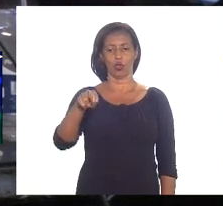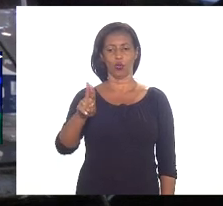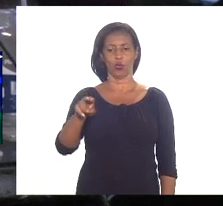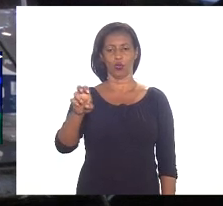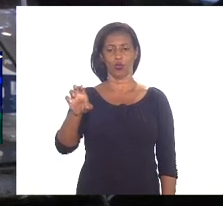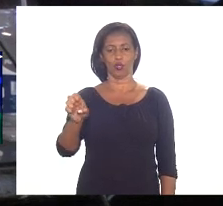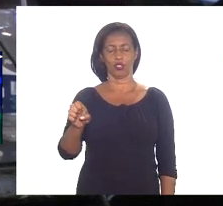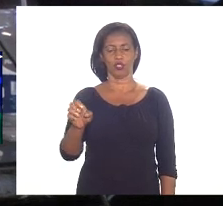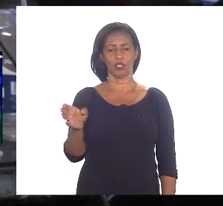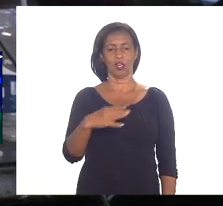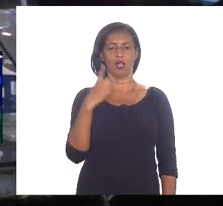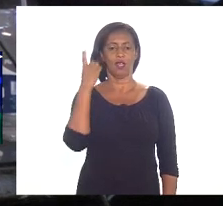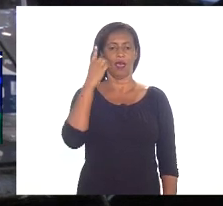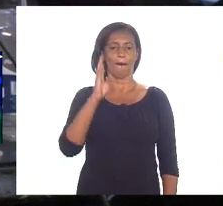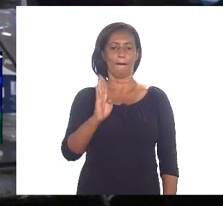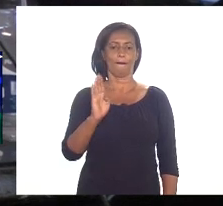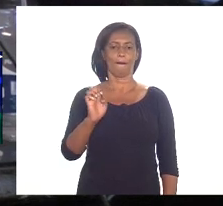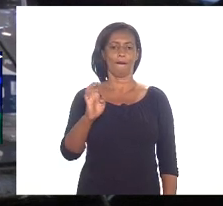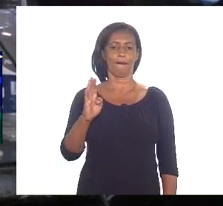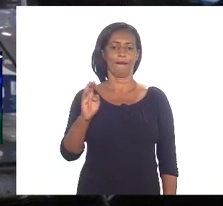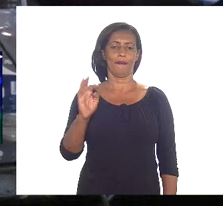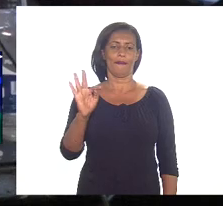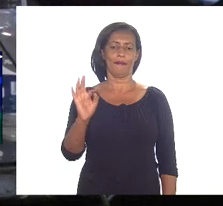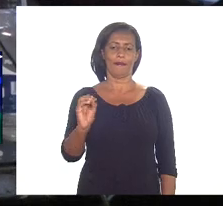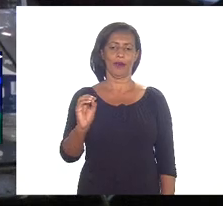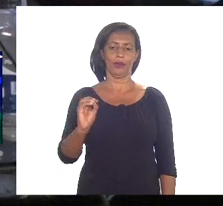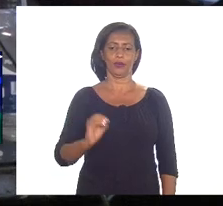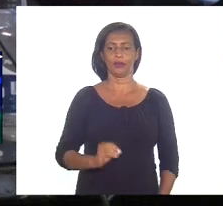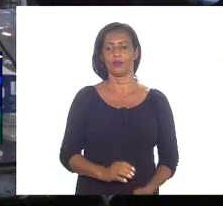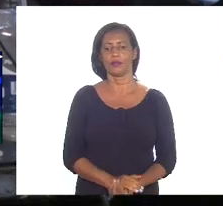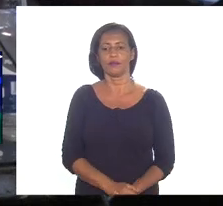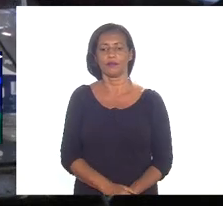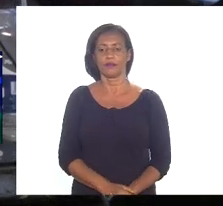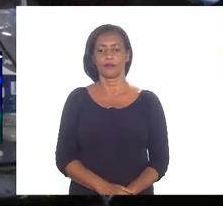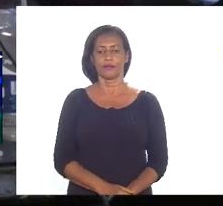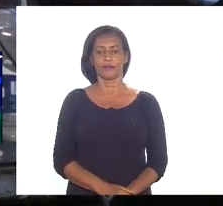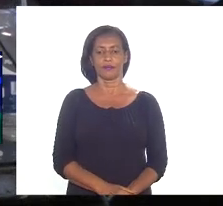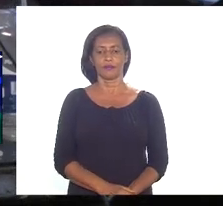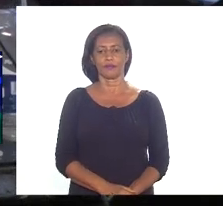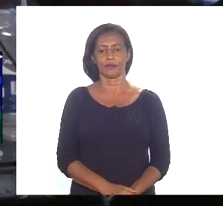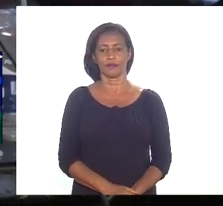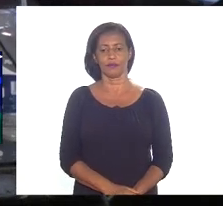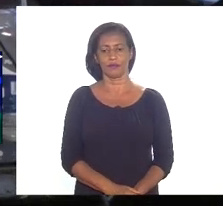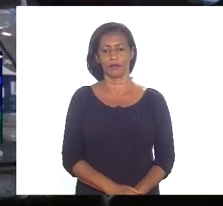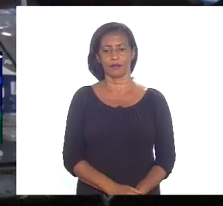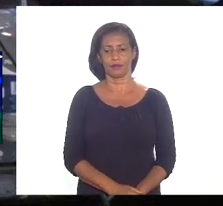Deputado Beto o deputado Bebeto